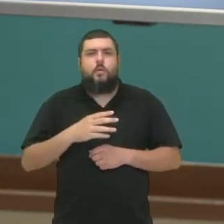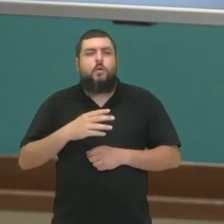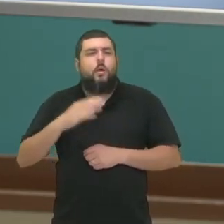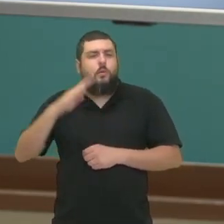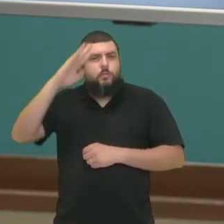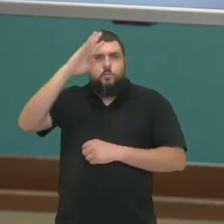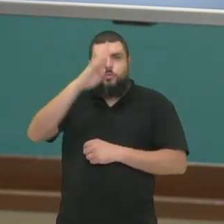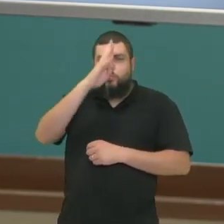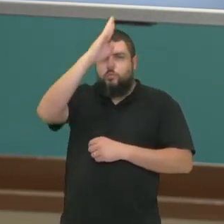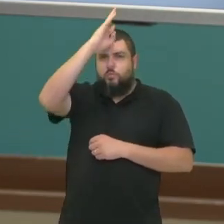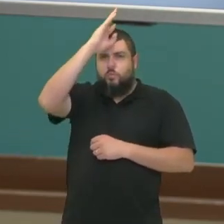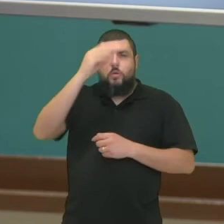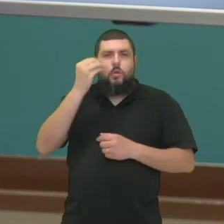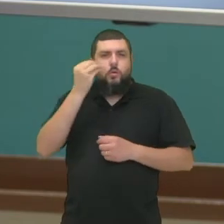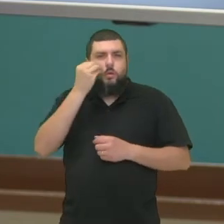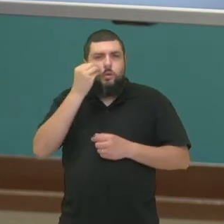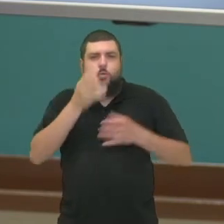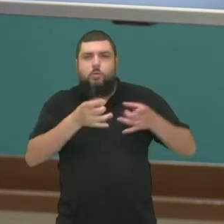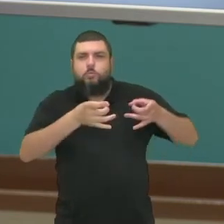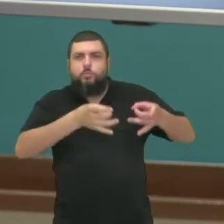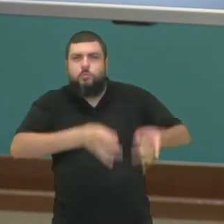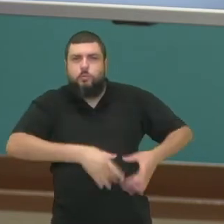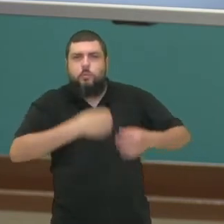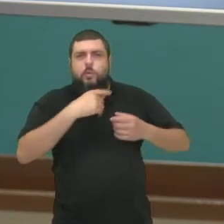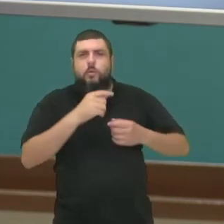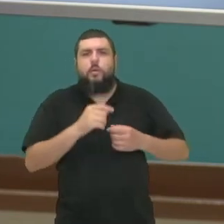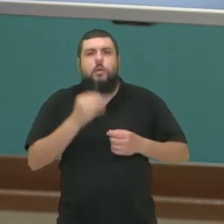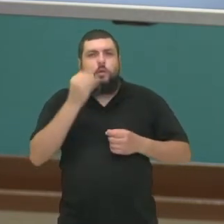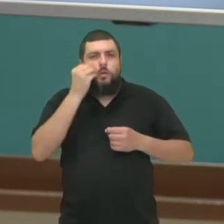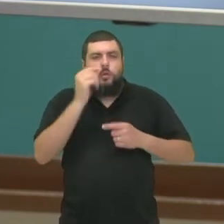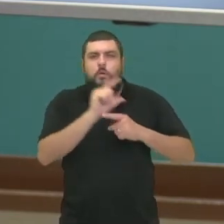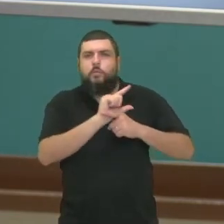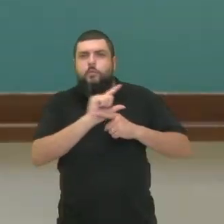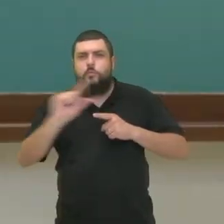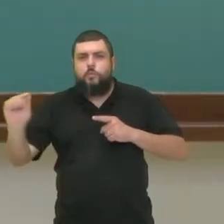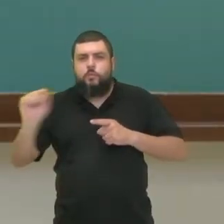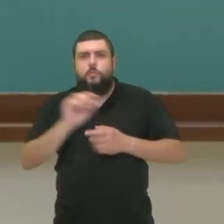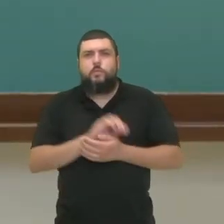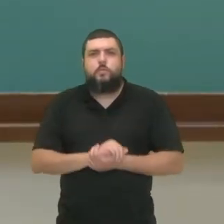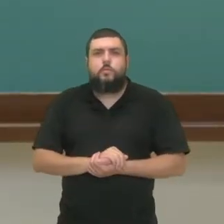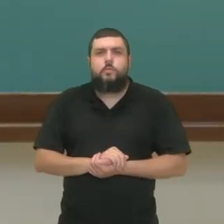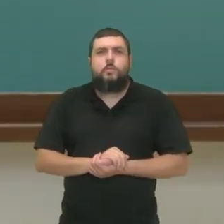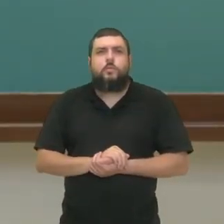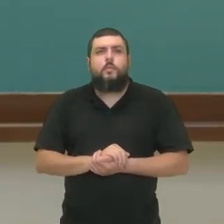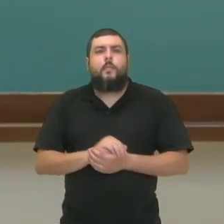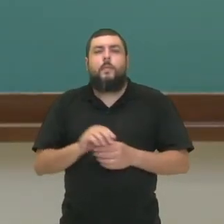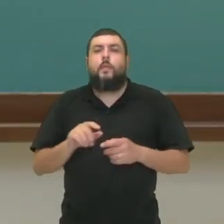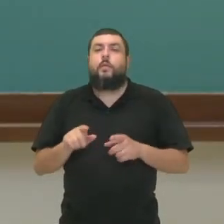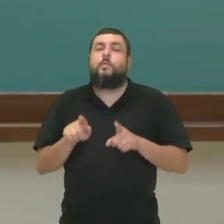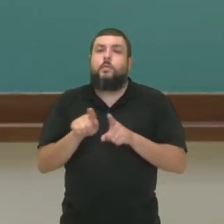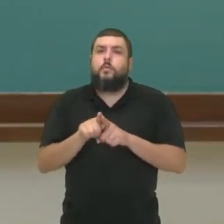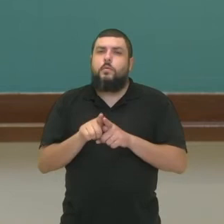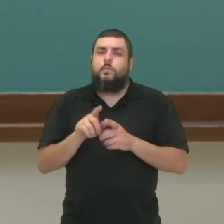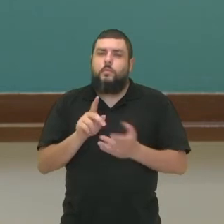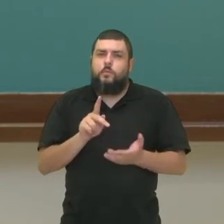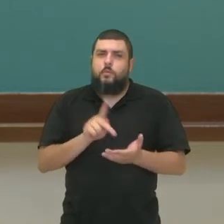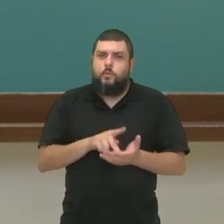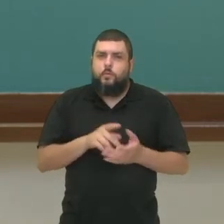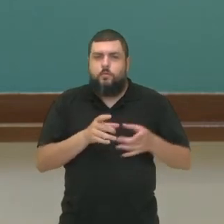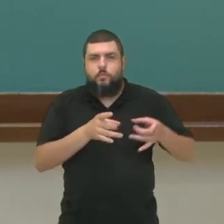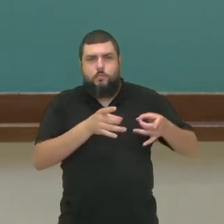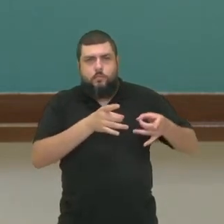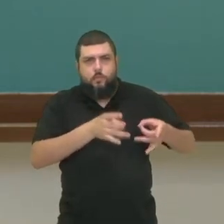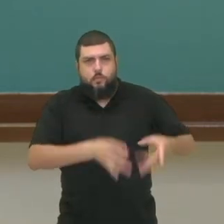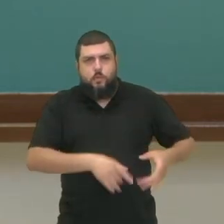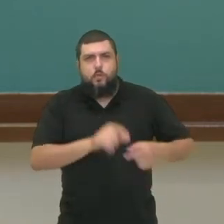fugir da obrigatoriedade ou de um combate, em uma espécie de um desertor, e realmente os desertores no exército romano eram